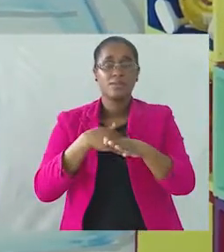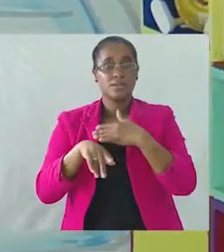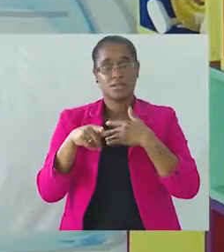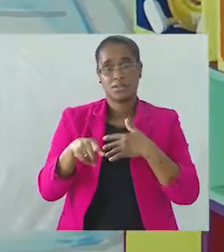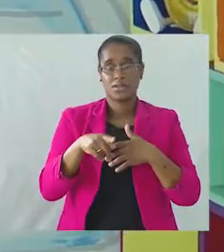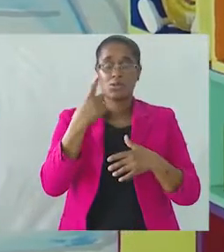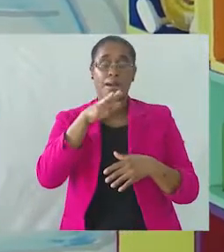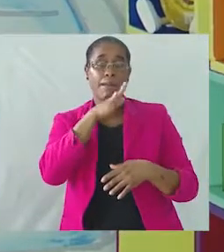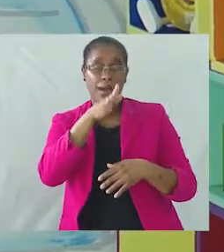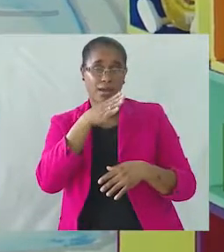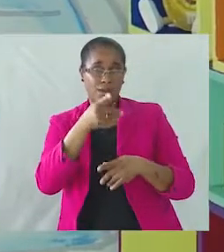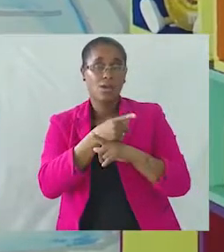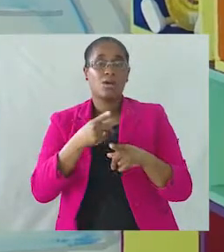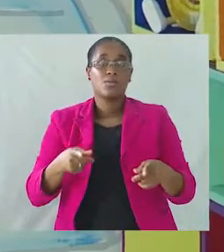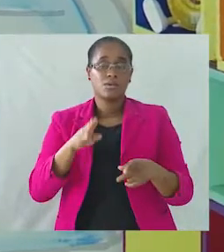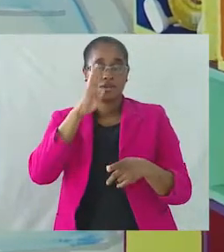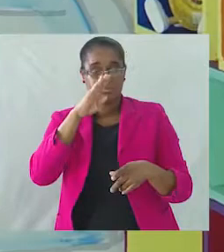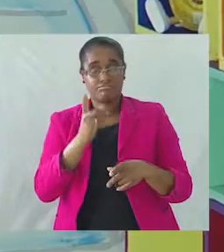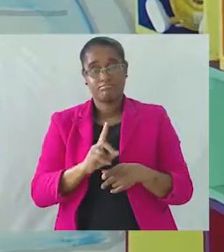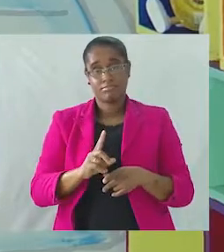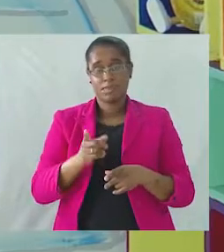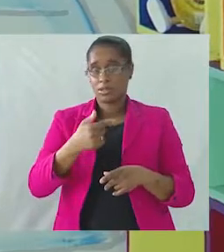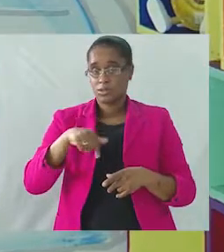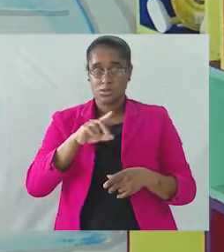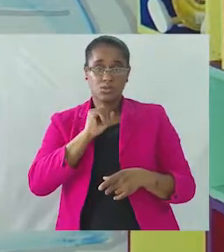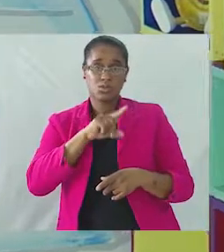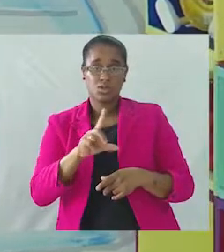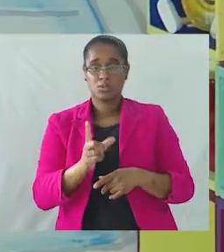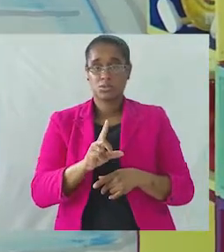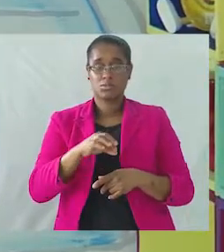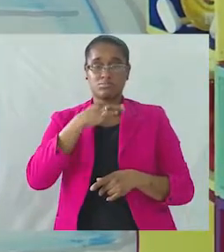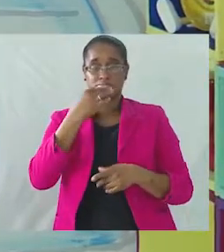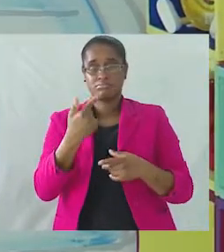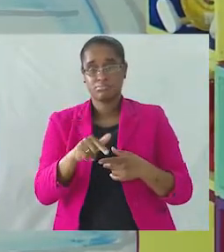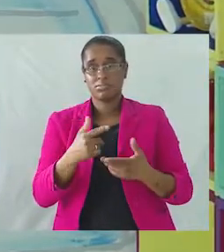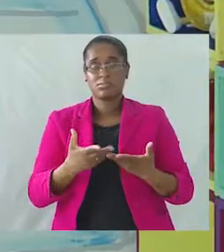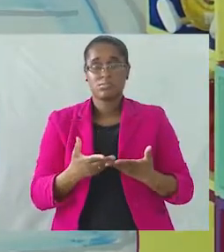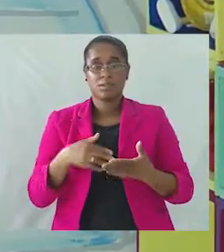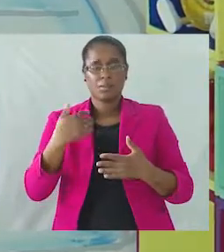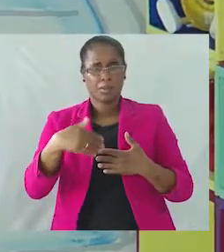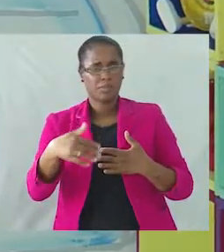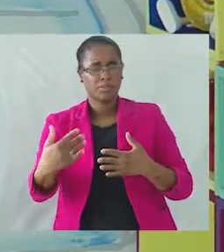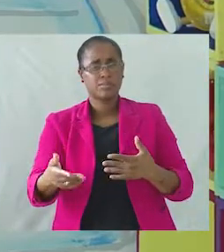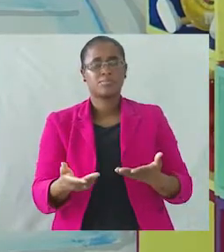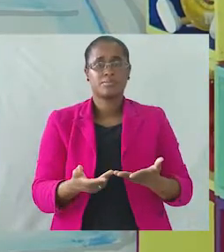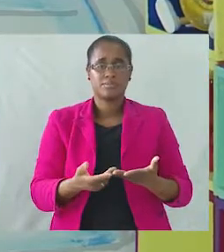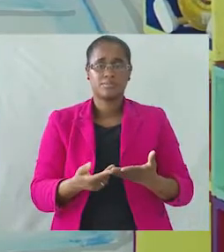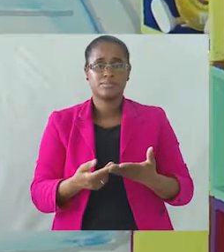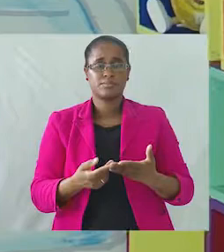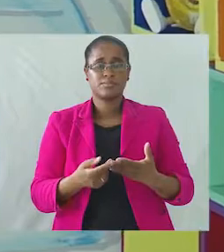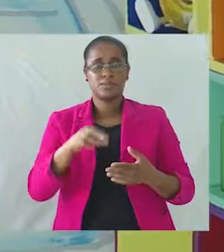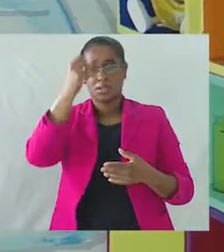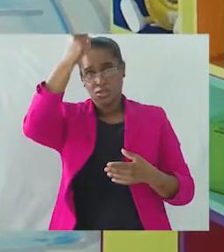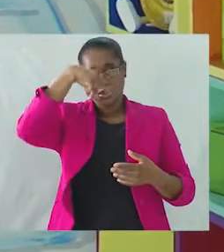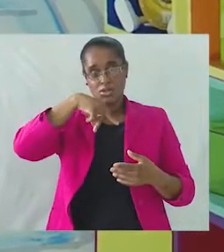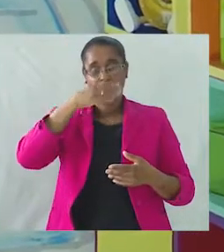uma prática, porque senão nós não podemos contar com a perpetuação das